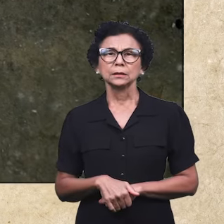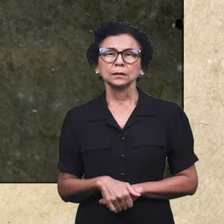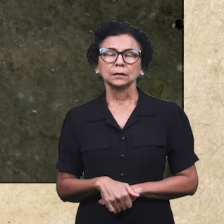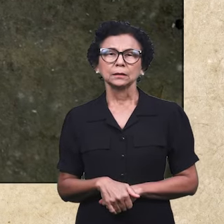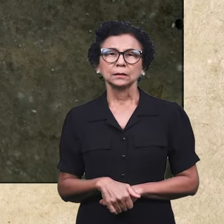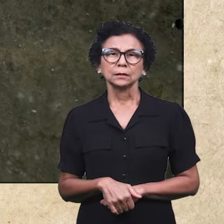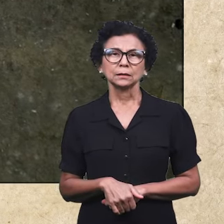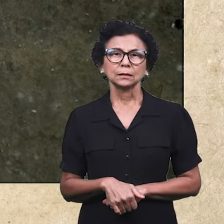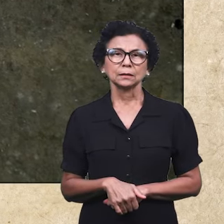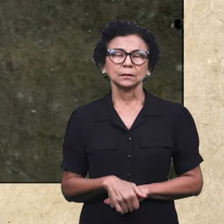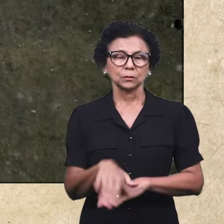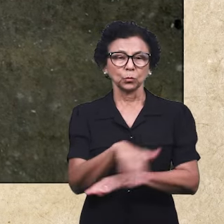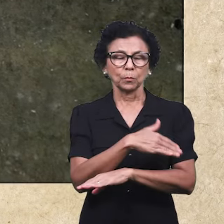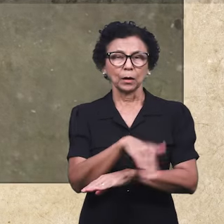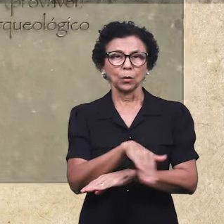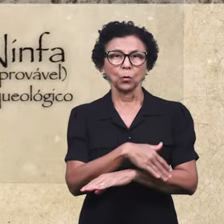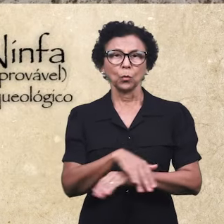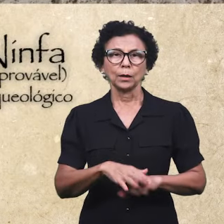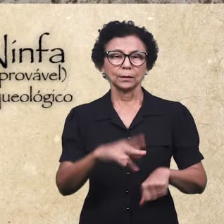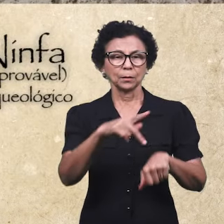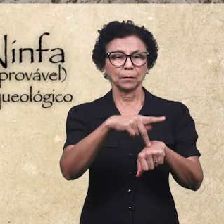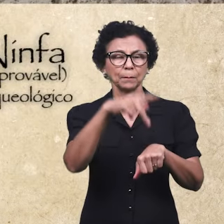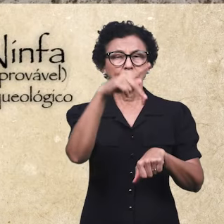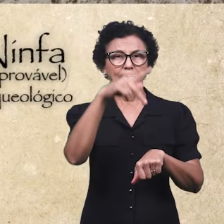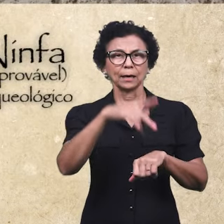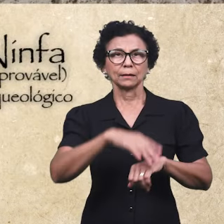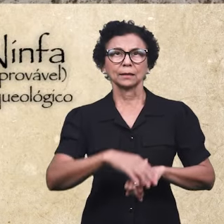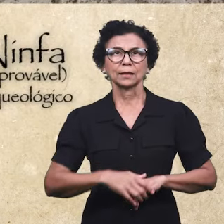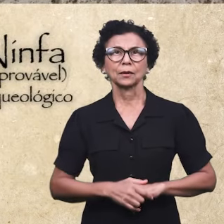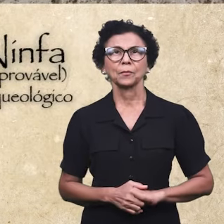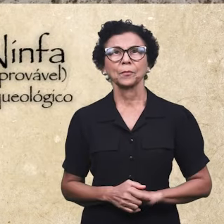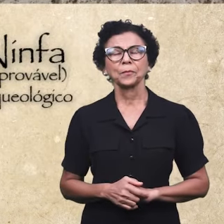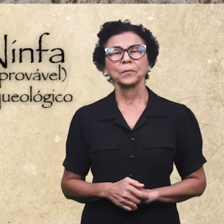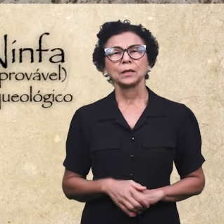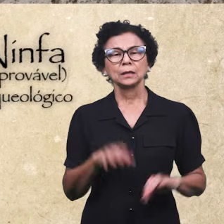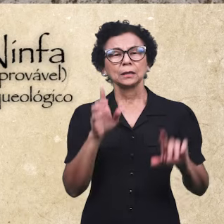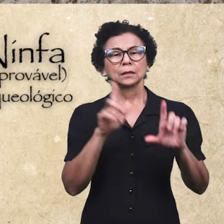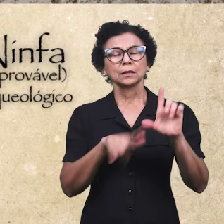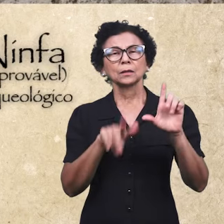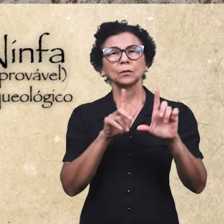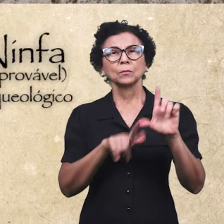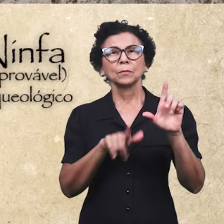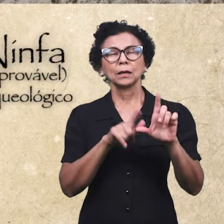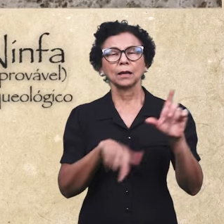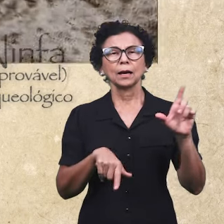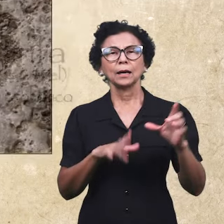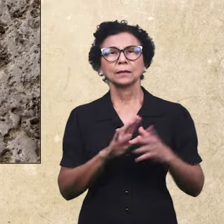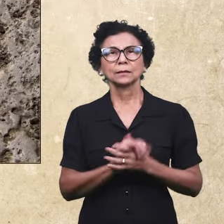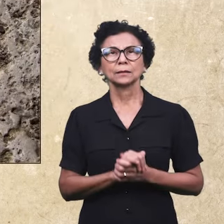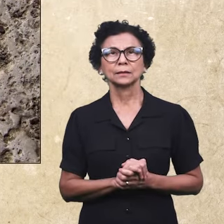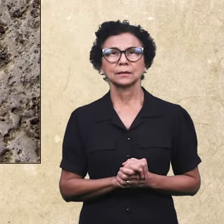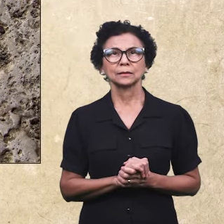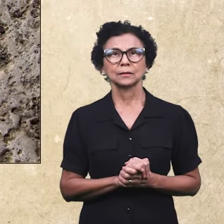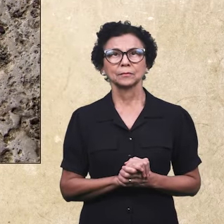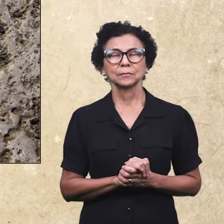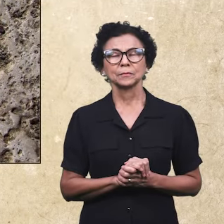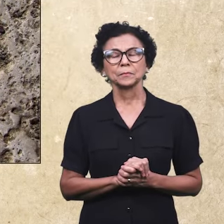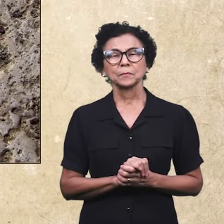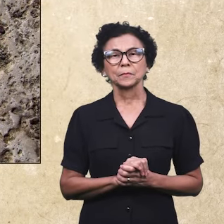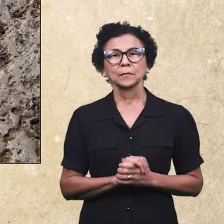símbolo tem ali a letra de forma de risquinhos, ali é uma bola com os risquinhos da palavra